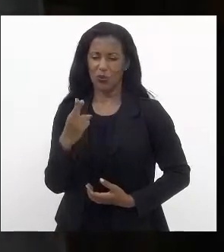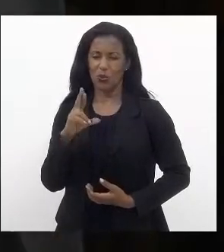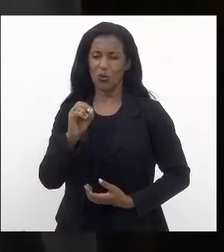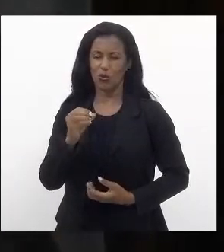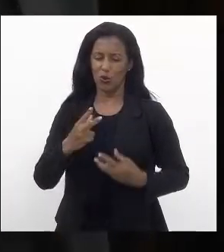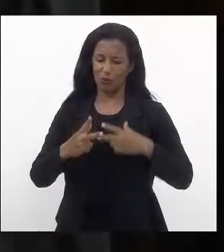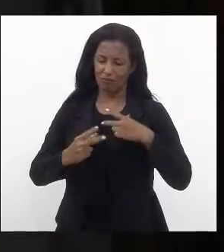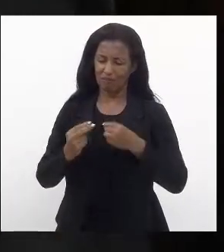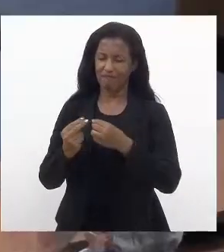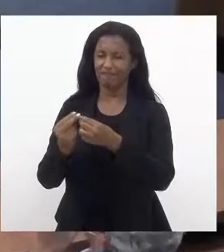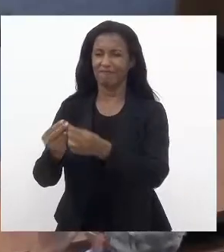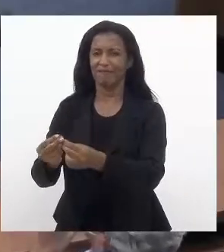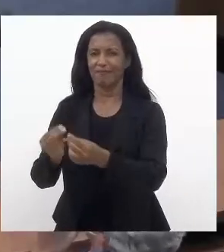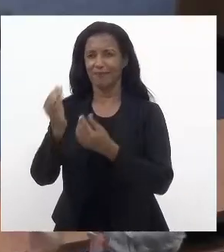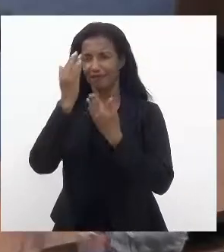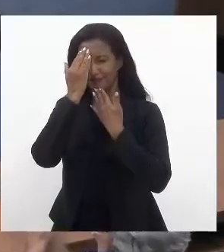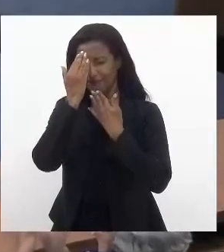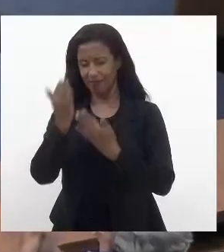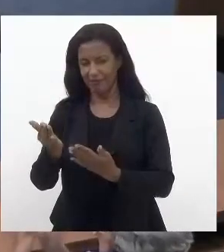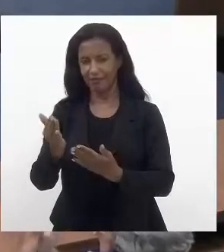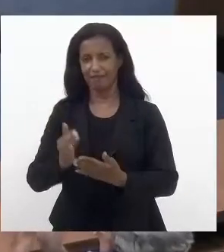obrigado.